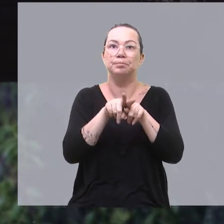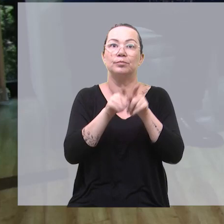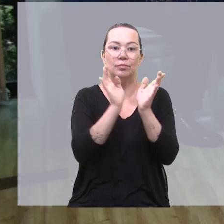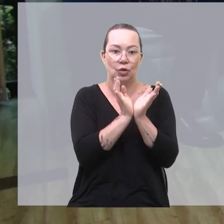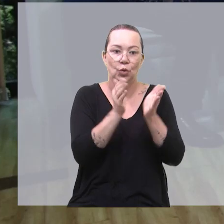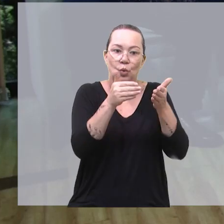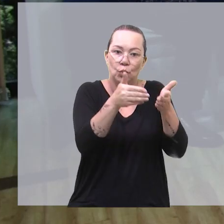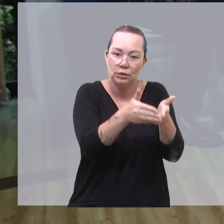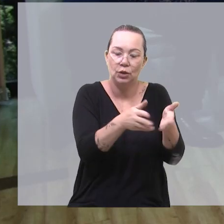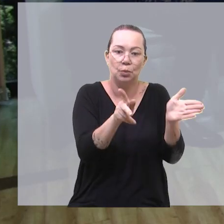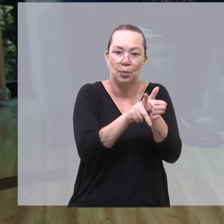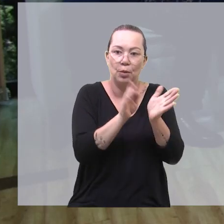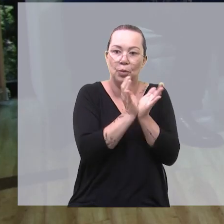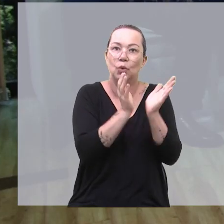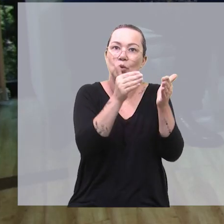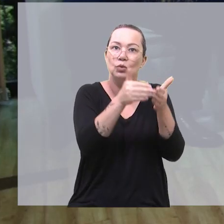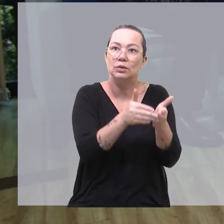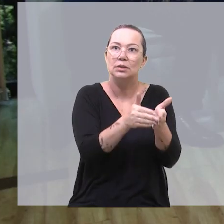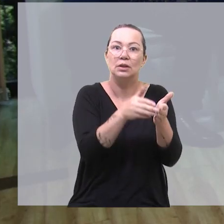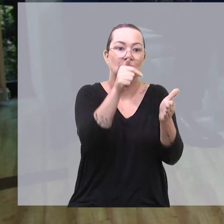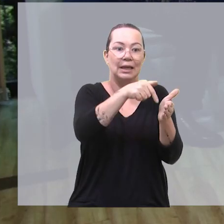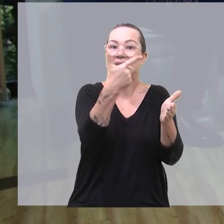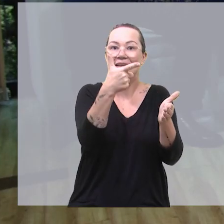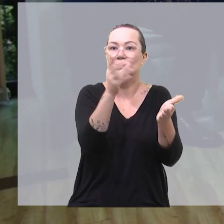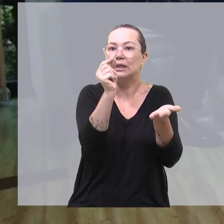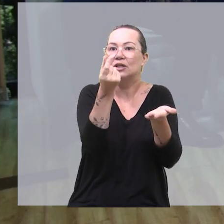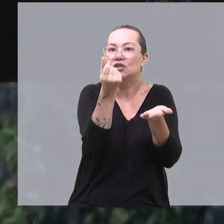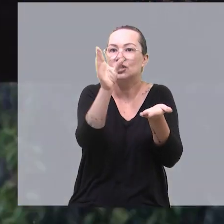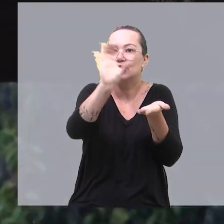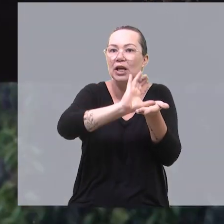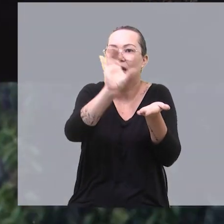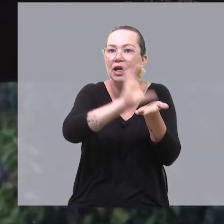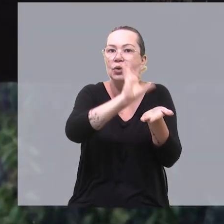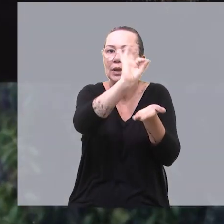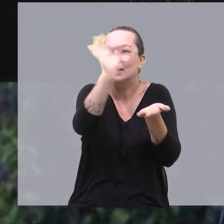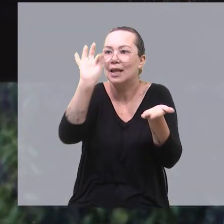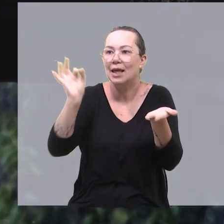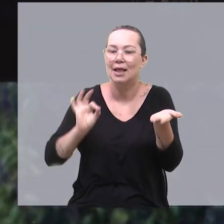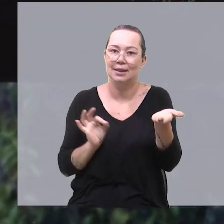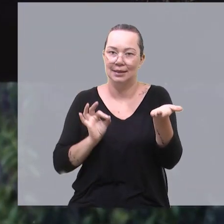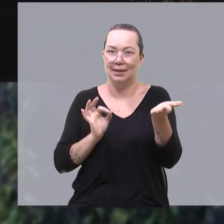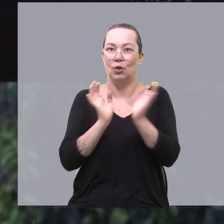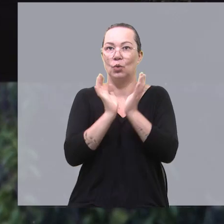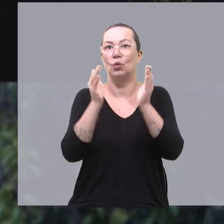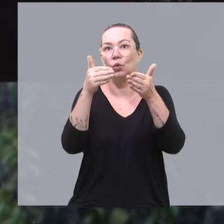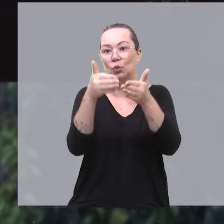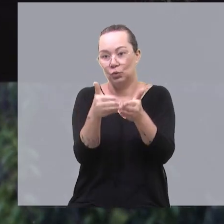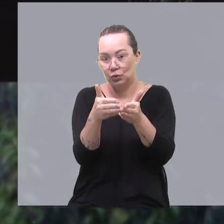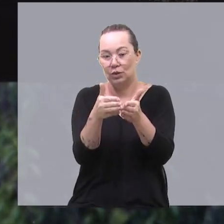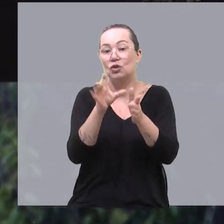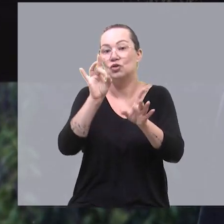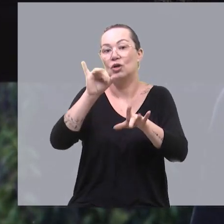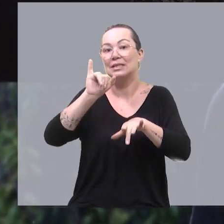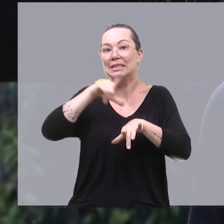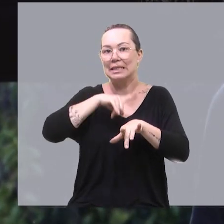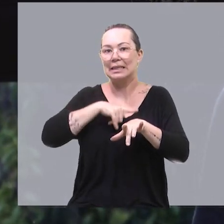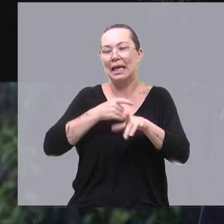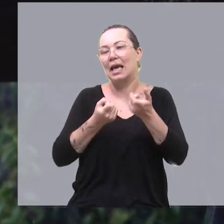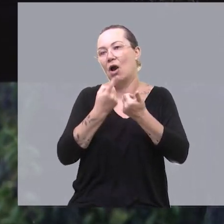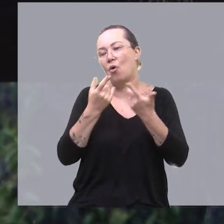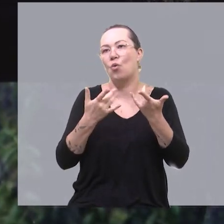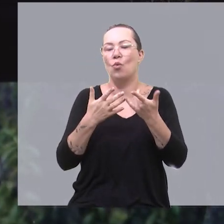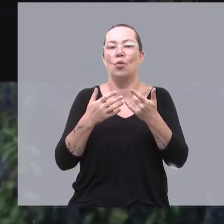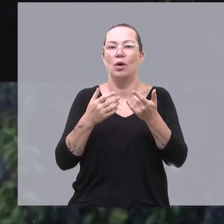parte do conselho, né? Que o próprio conselho é um órgão que não tem recurso. Os conselhos municipais, exceto aqueles que têm os